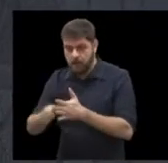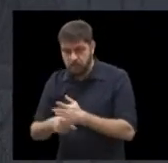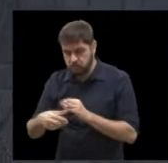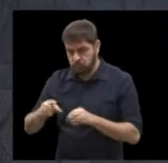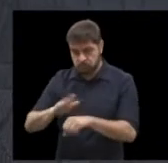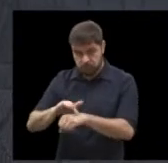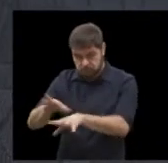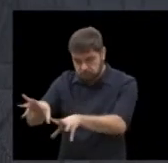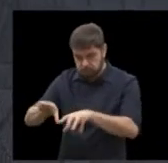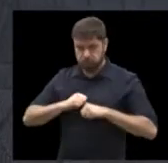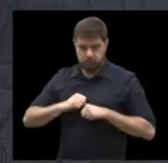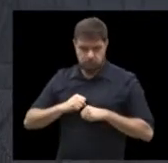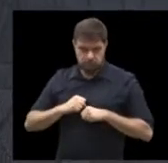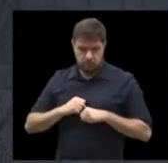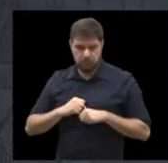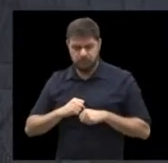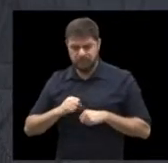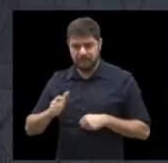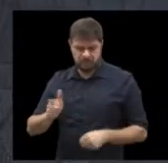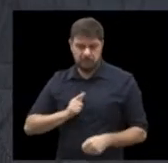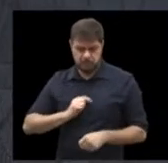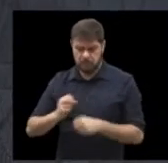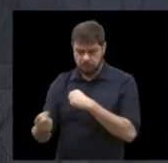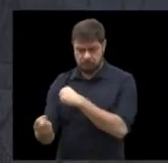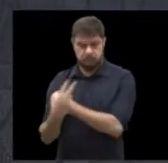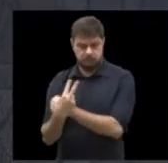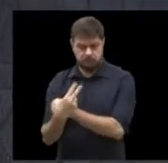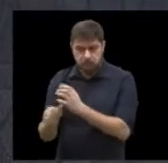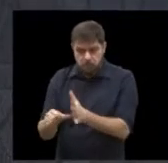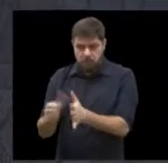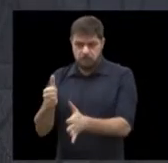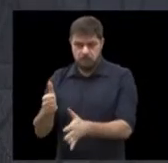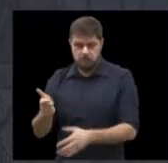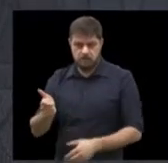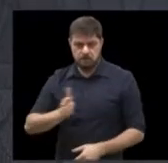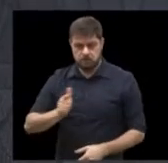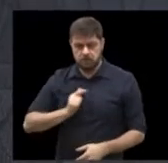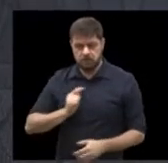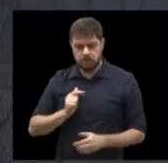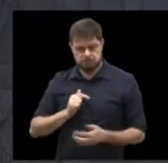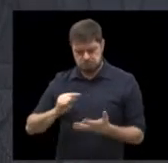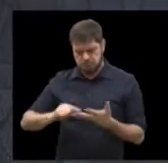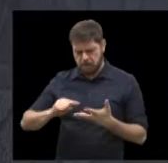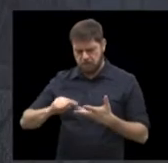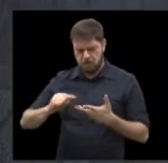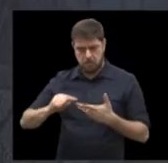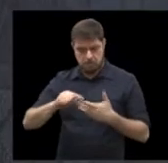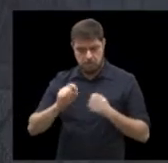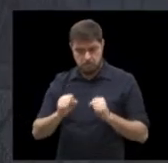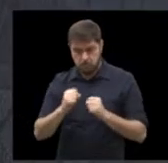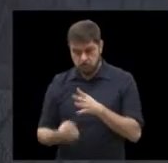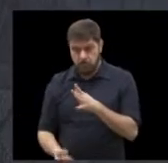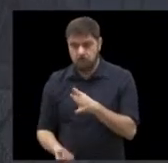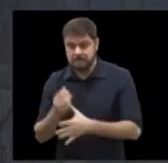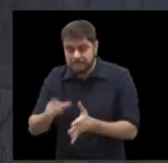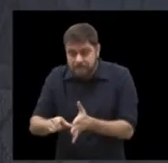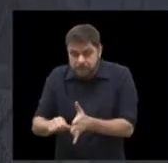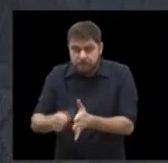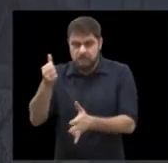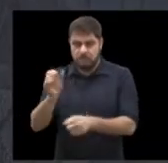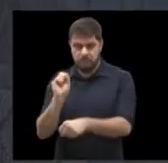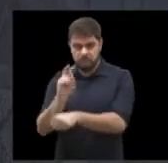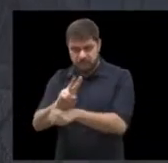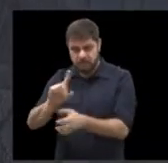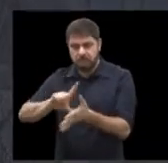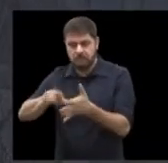só doença inflamatória viral que pode... Tem algumas predileções vamos dizer, facilitações que a doença pode